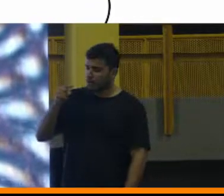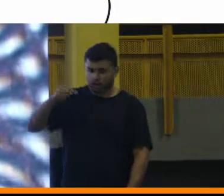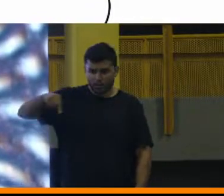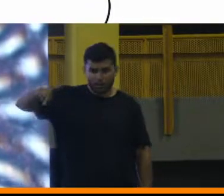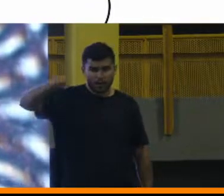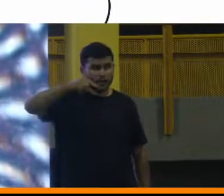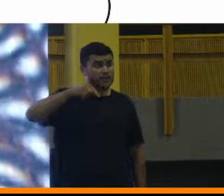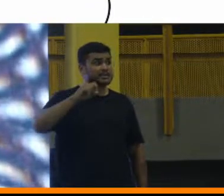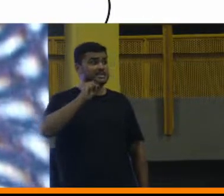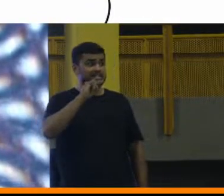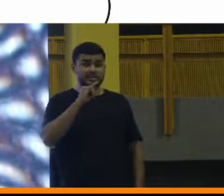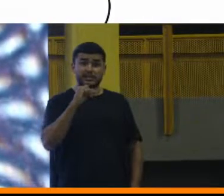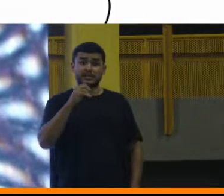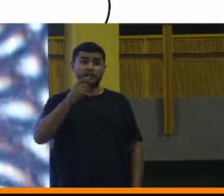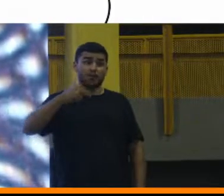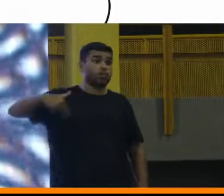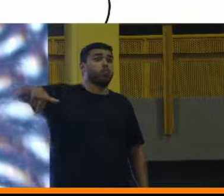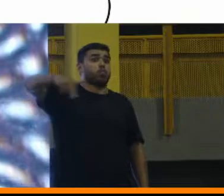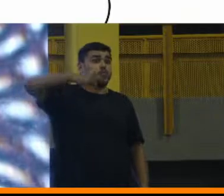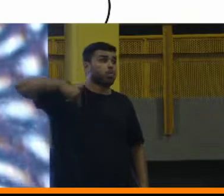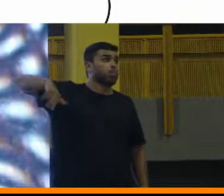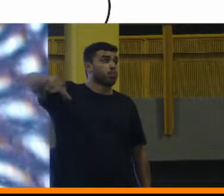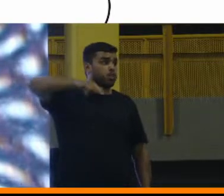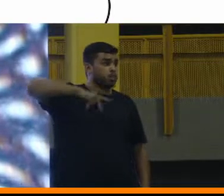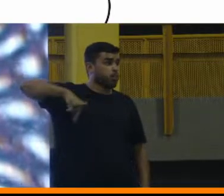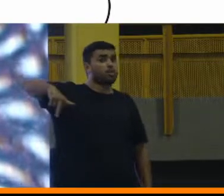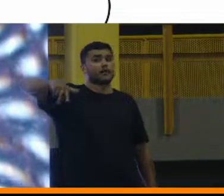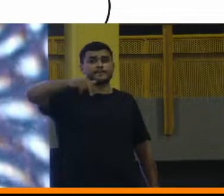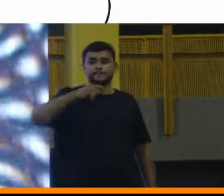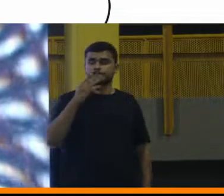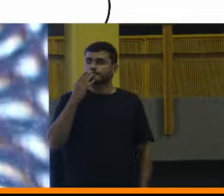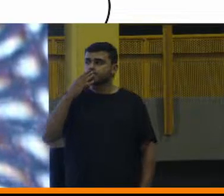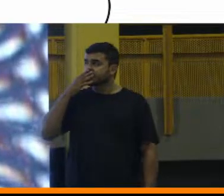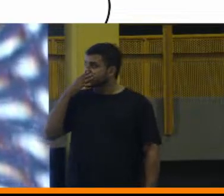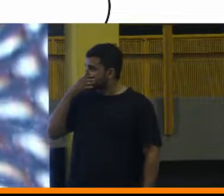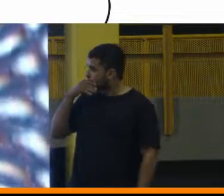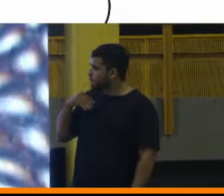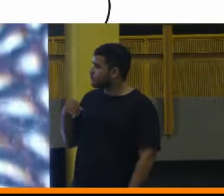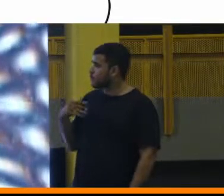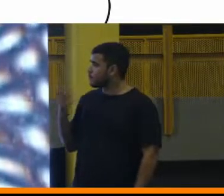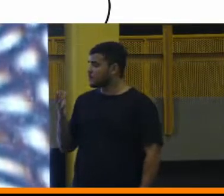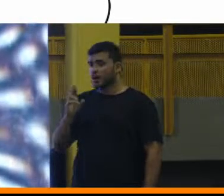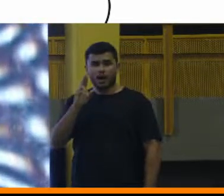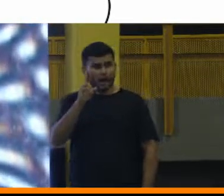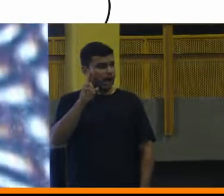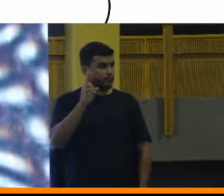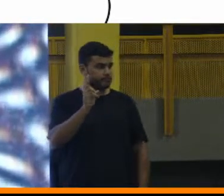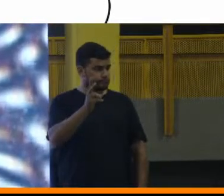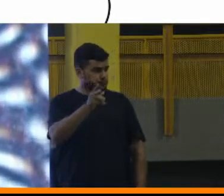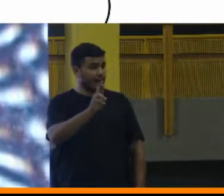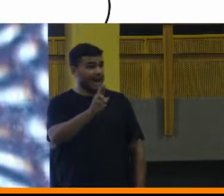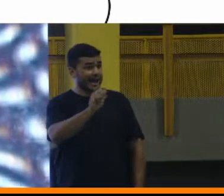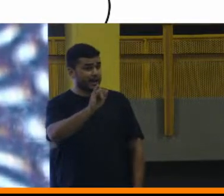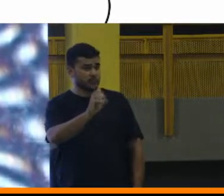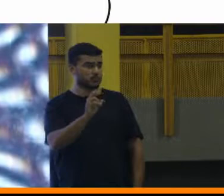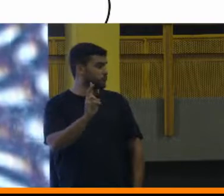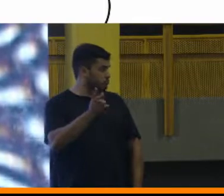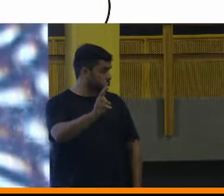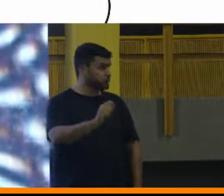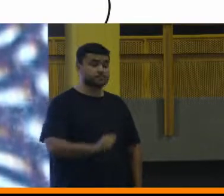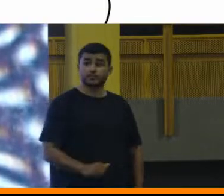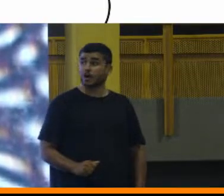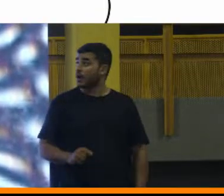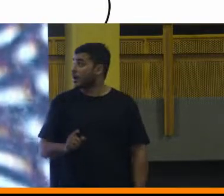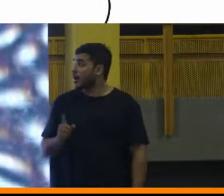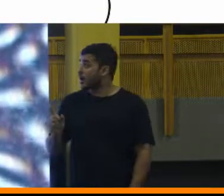nem o raio muda de valor, essa aceleração, ela vai